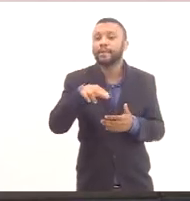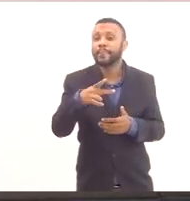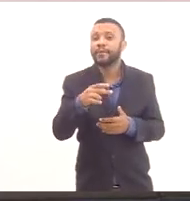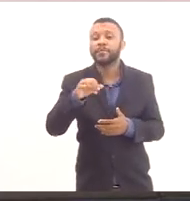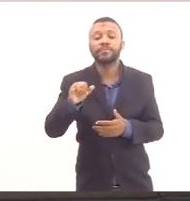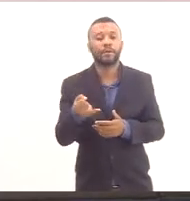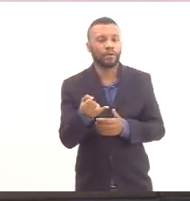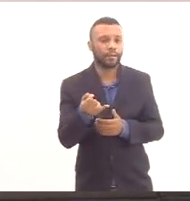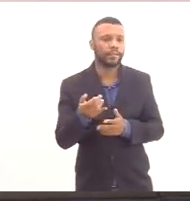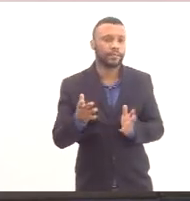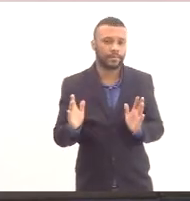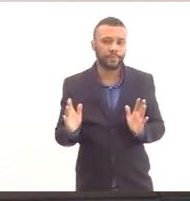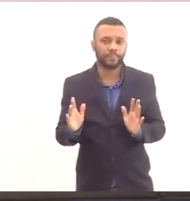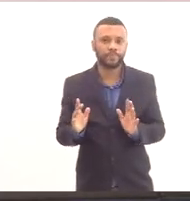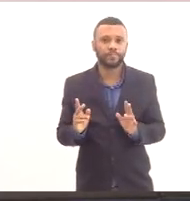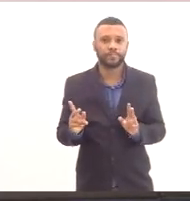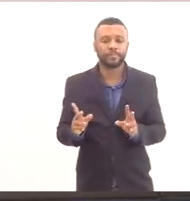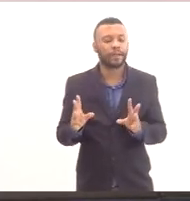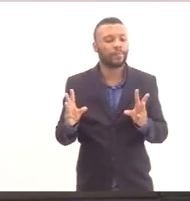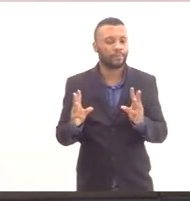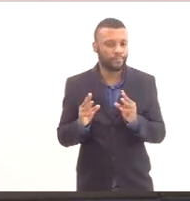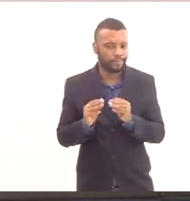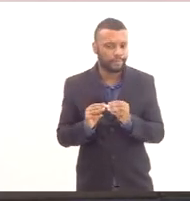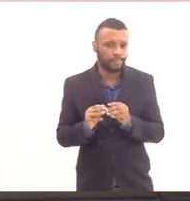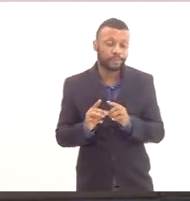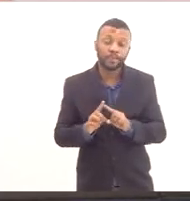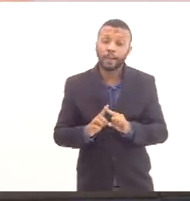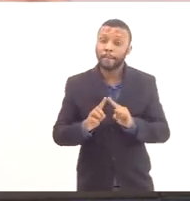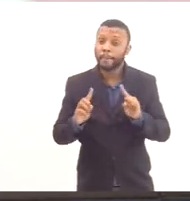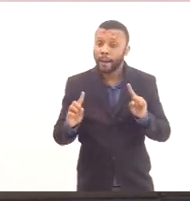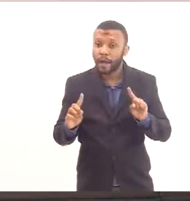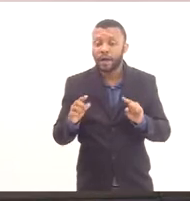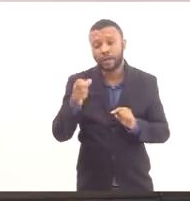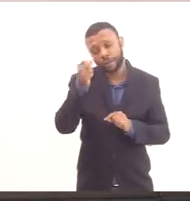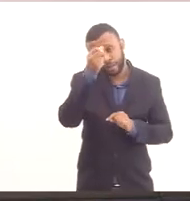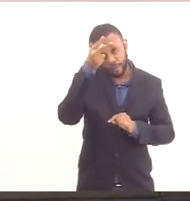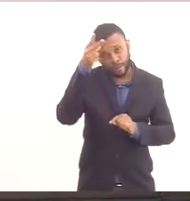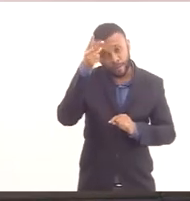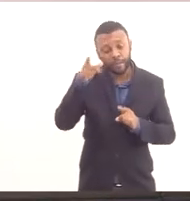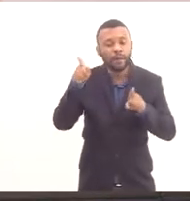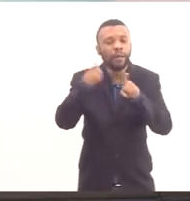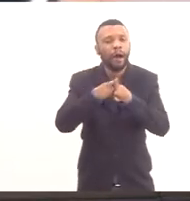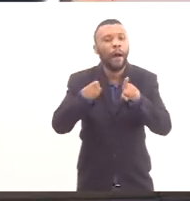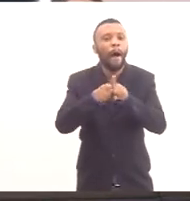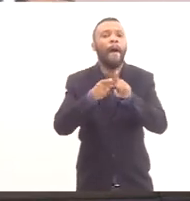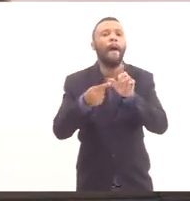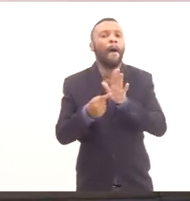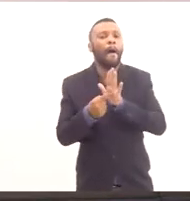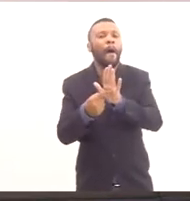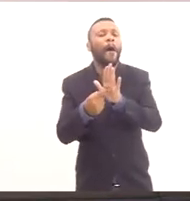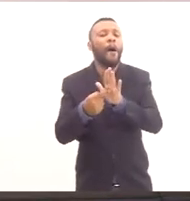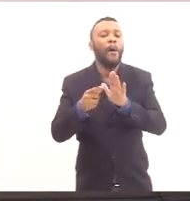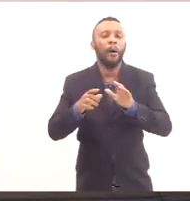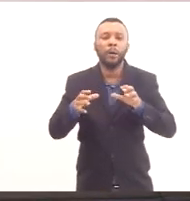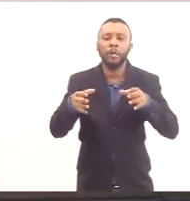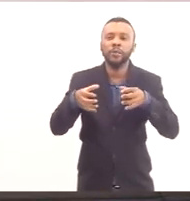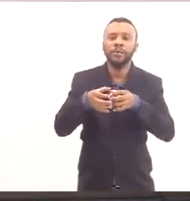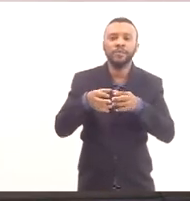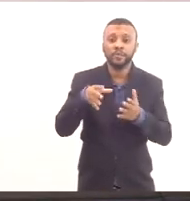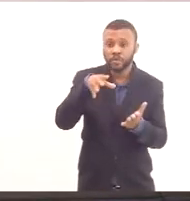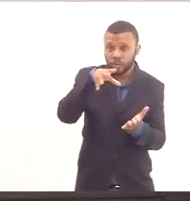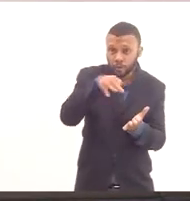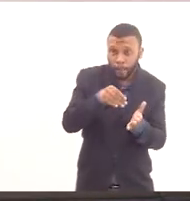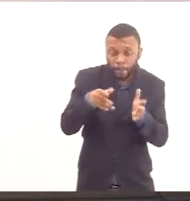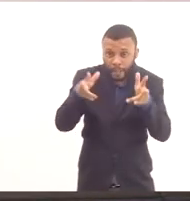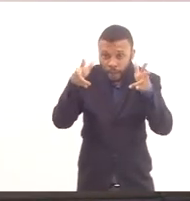no entanto o prefeito também apresenta essa comissão uma cópia quase que na